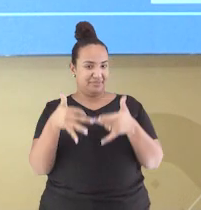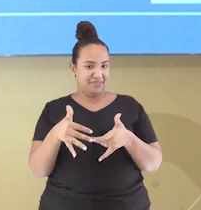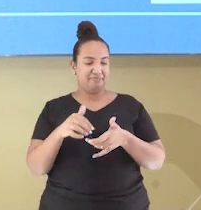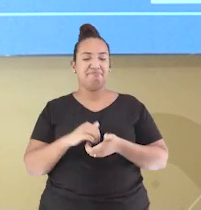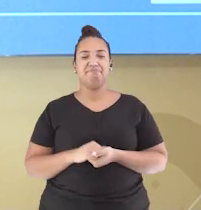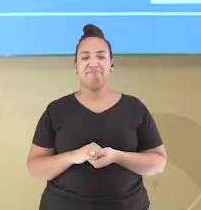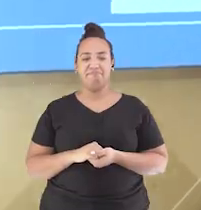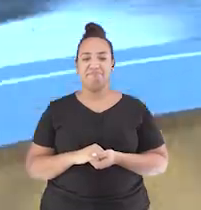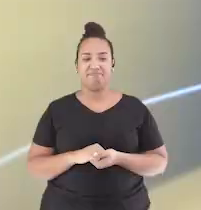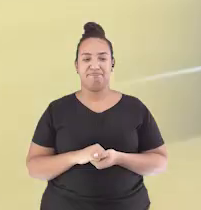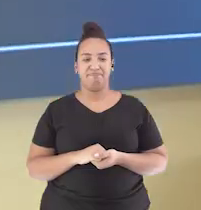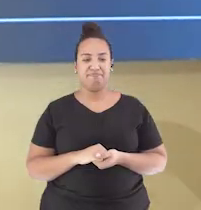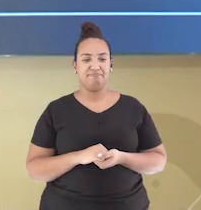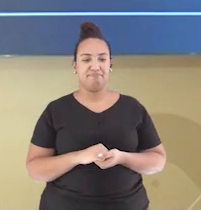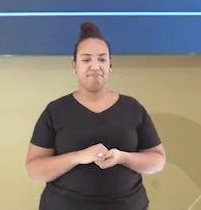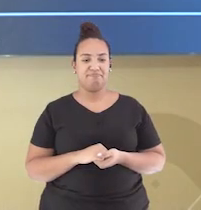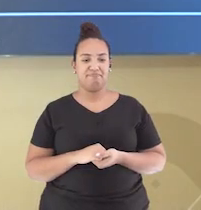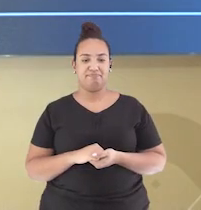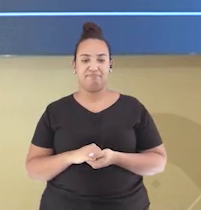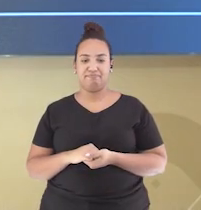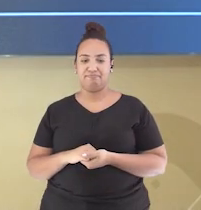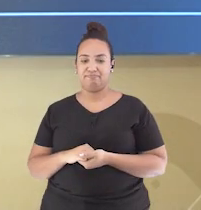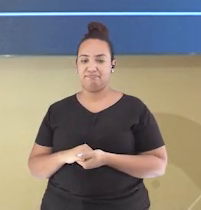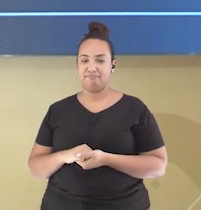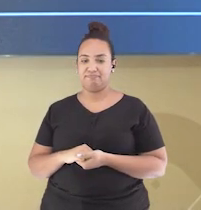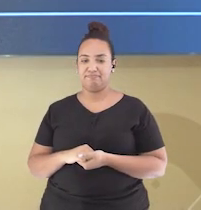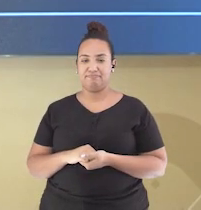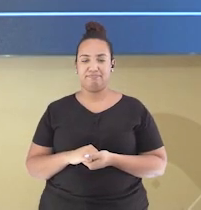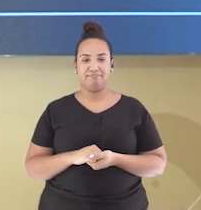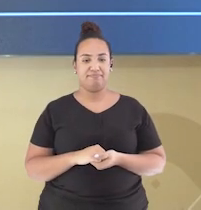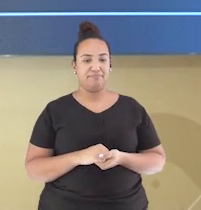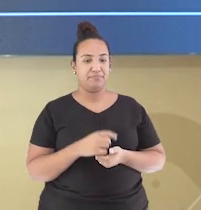que padrão é esse. Oh,